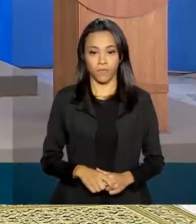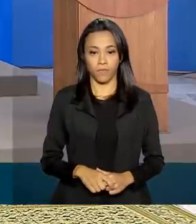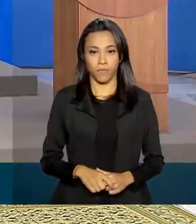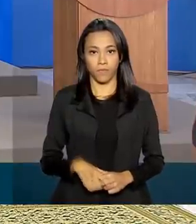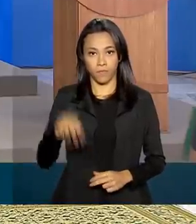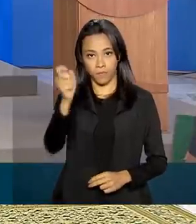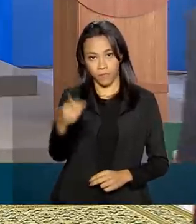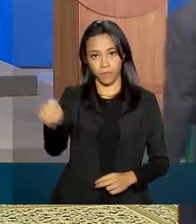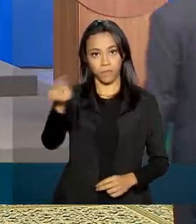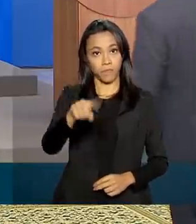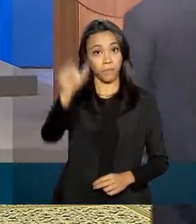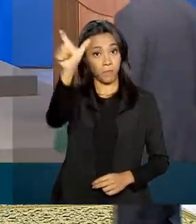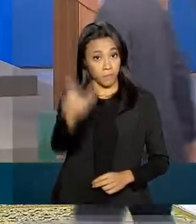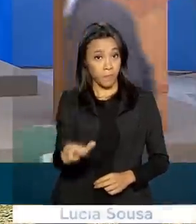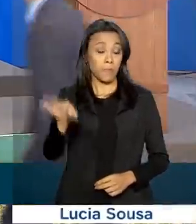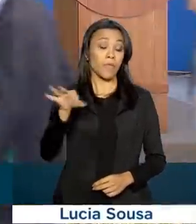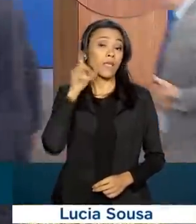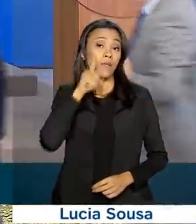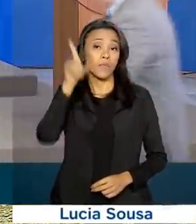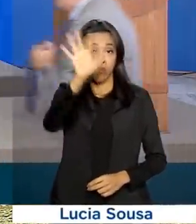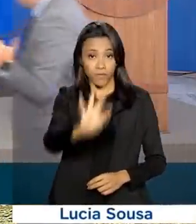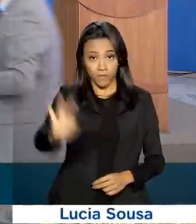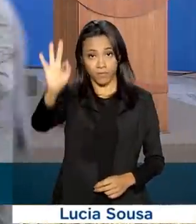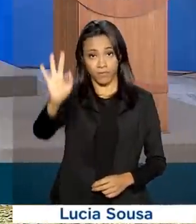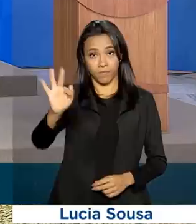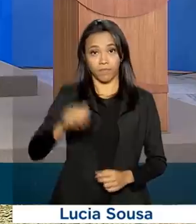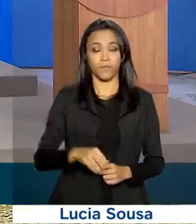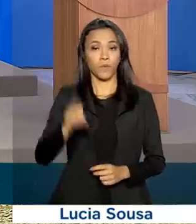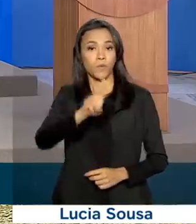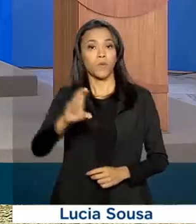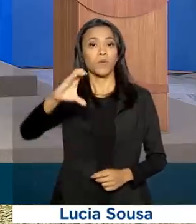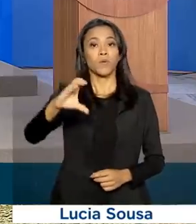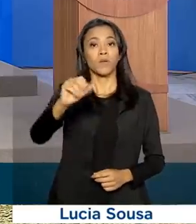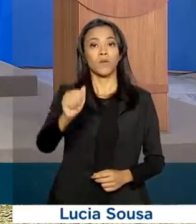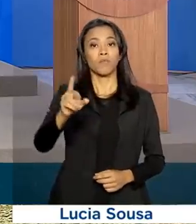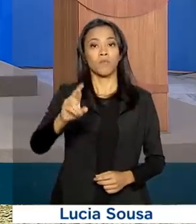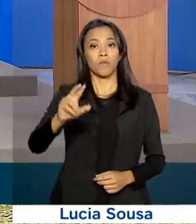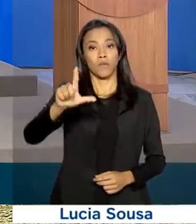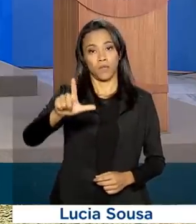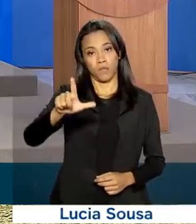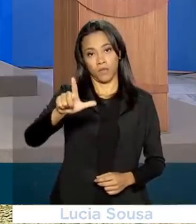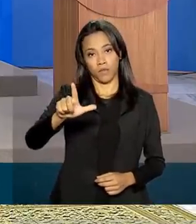senhor deputado federal carlos gaguin